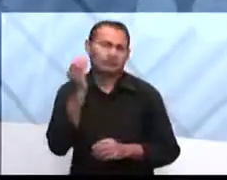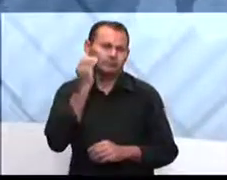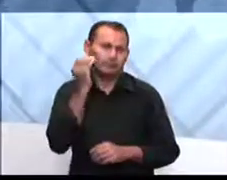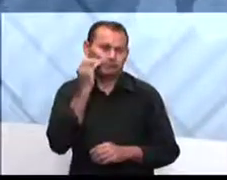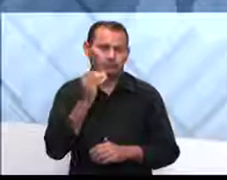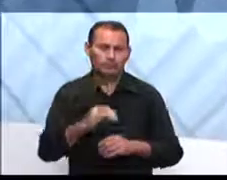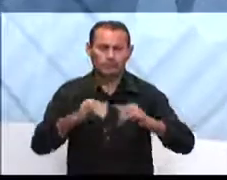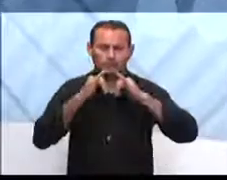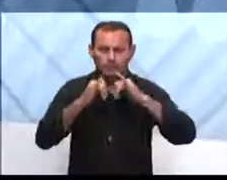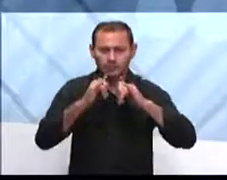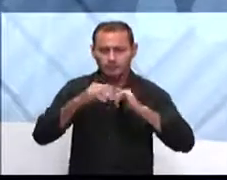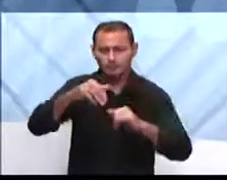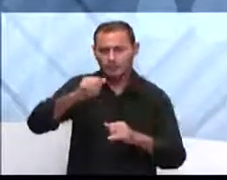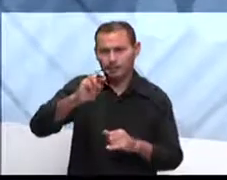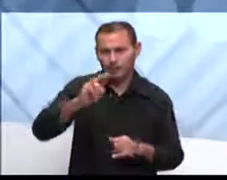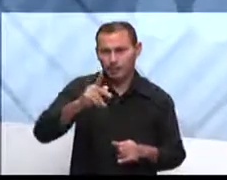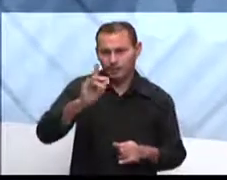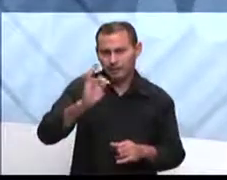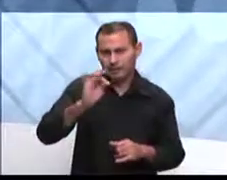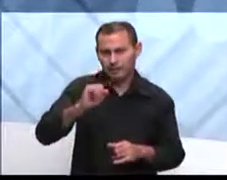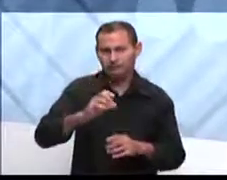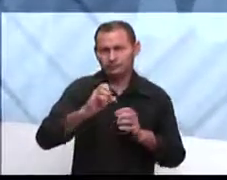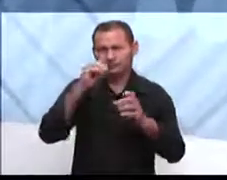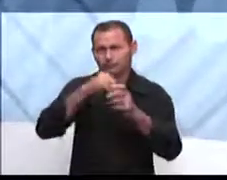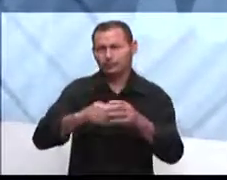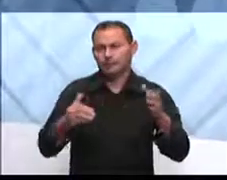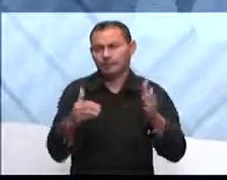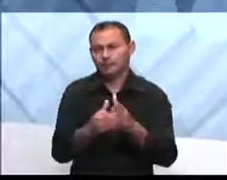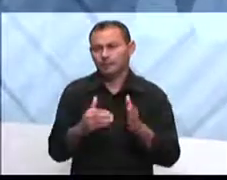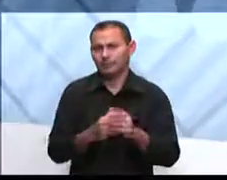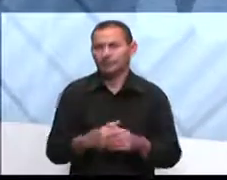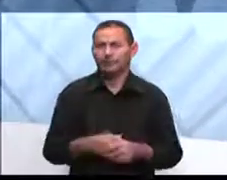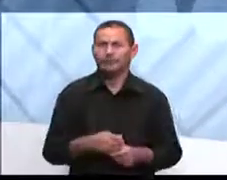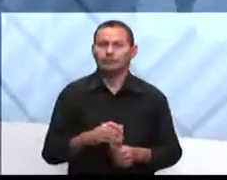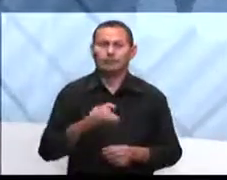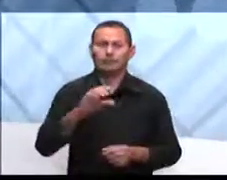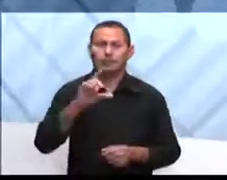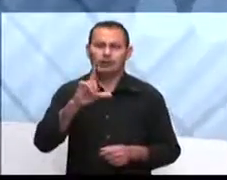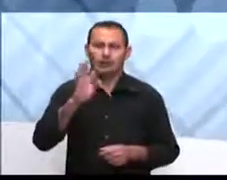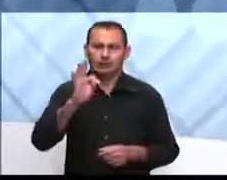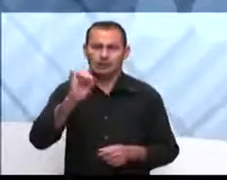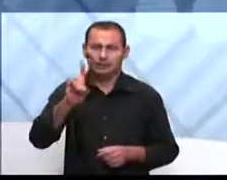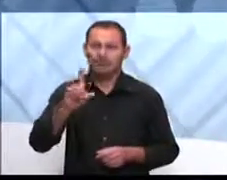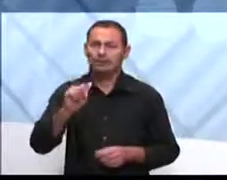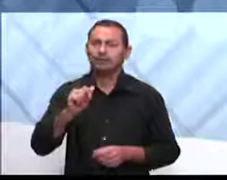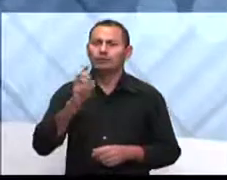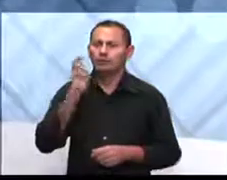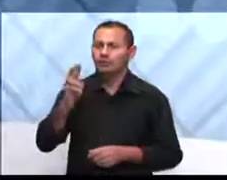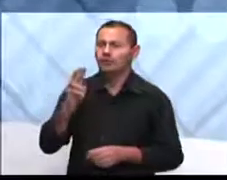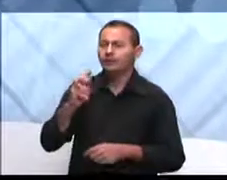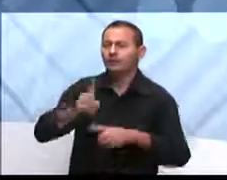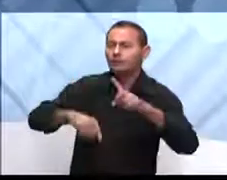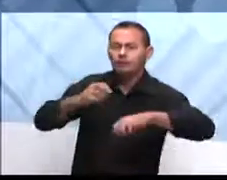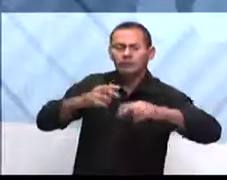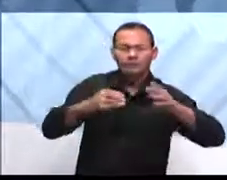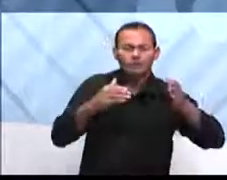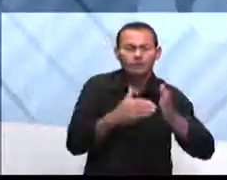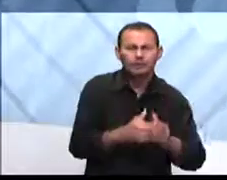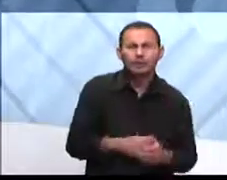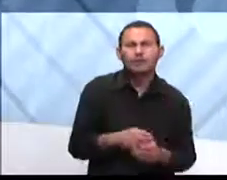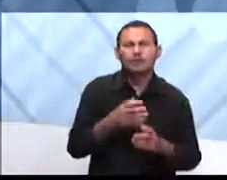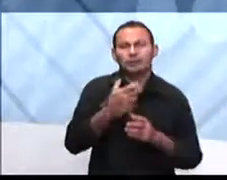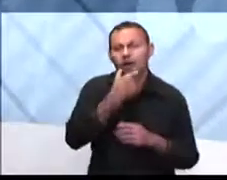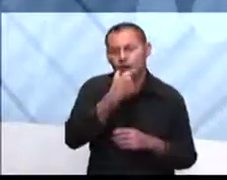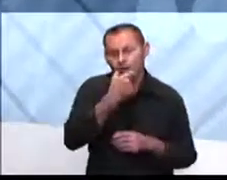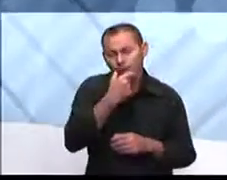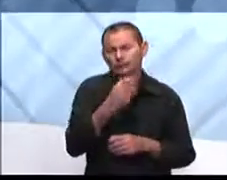de marketing são as edições limitadas, né? Você vai ao supermercado muitas vezes e aí tem ali